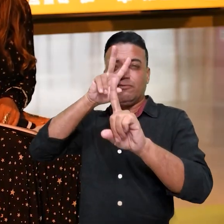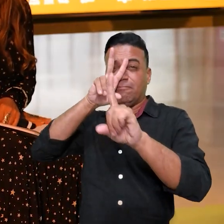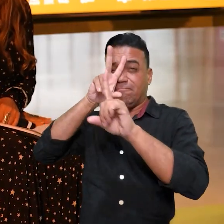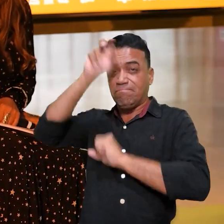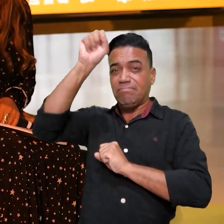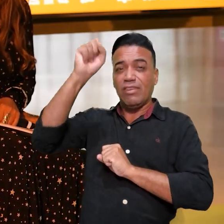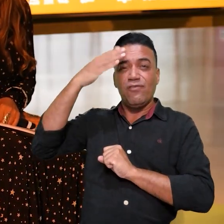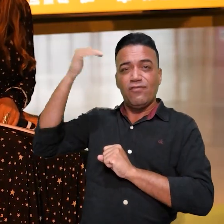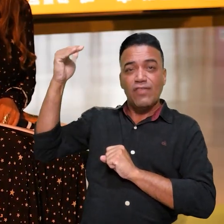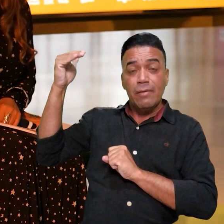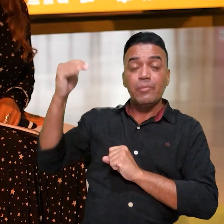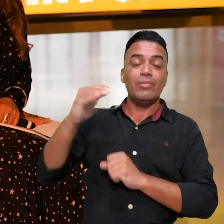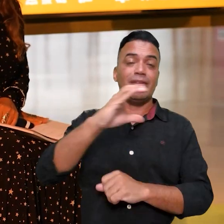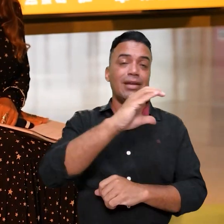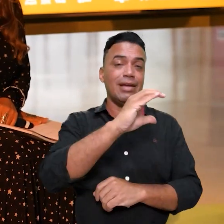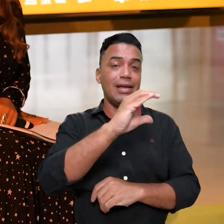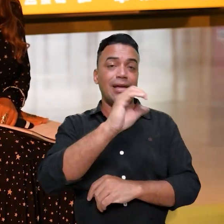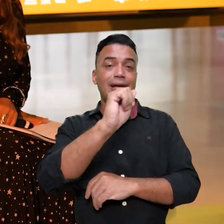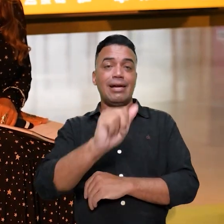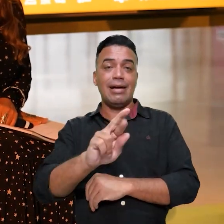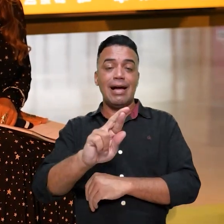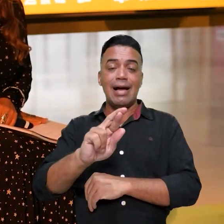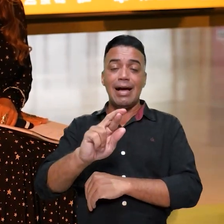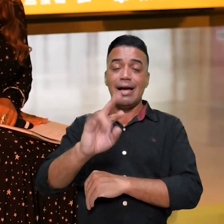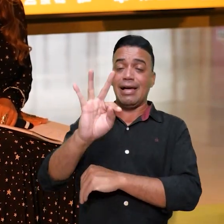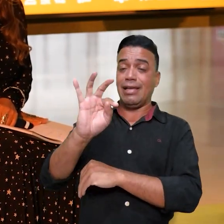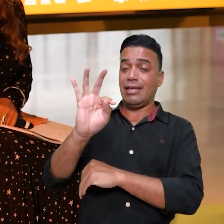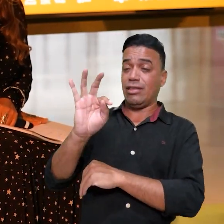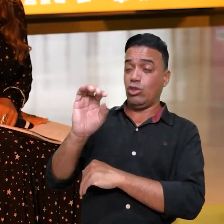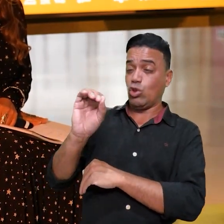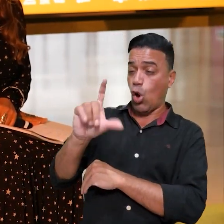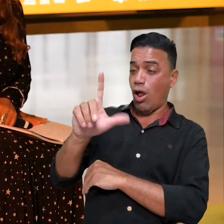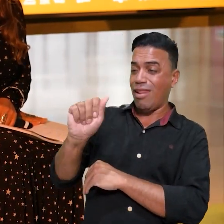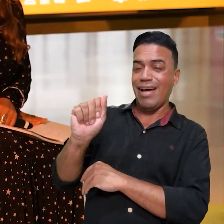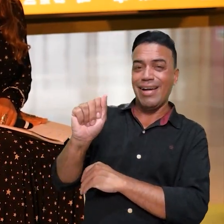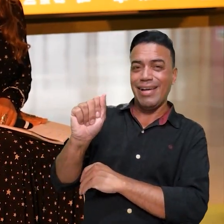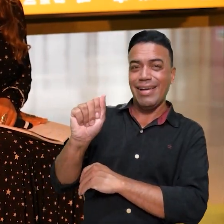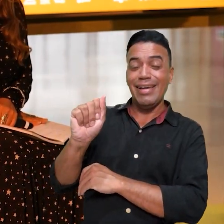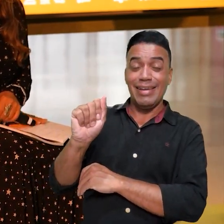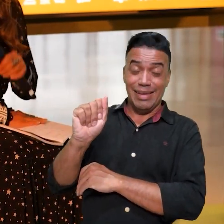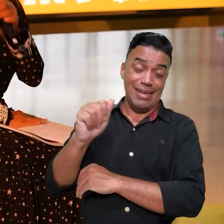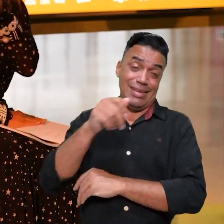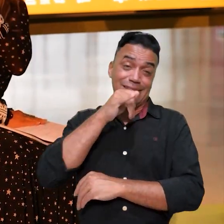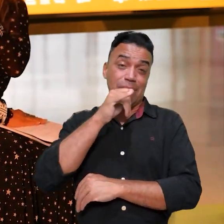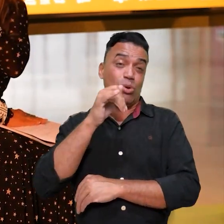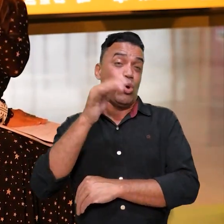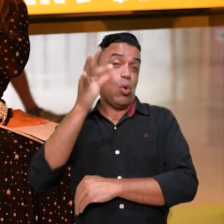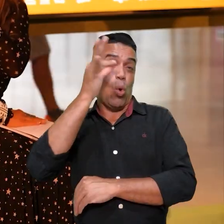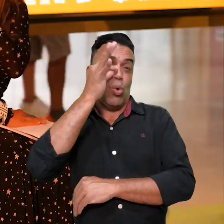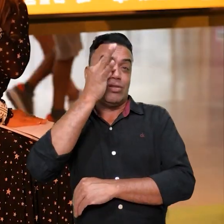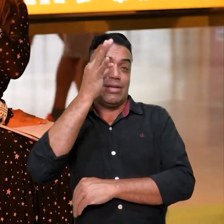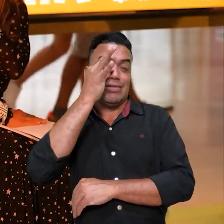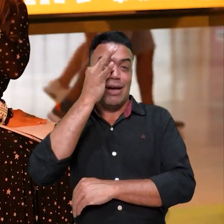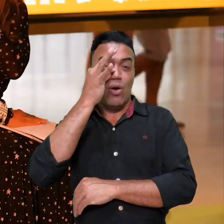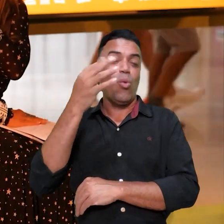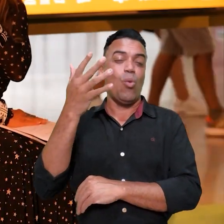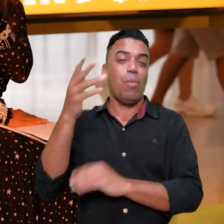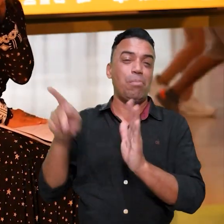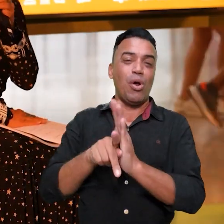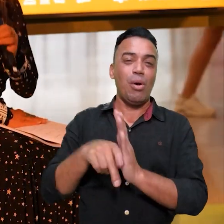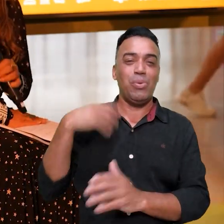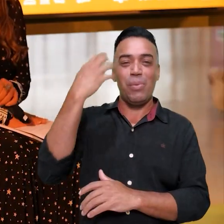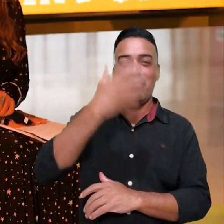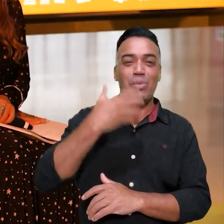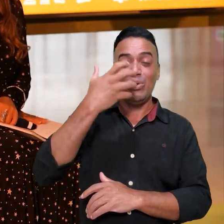Então, assim, Cartola, para citar uma Conceição Evaristo da música, digamos assim... Está um gênio, né, vamos dizer,